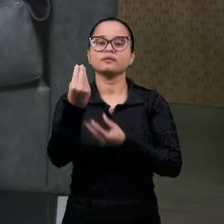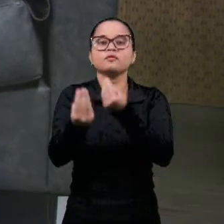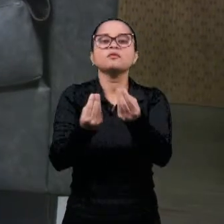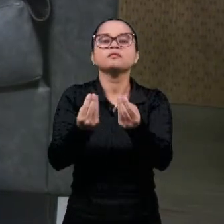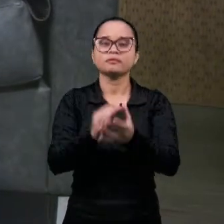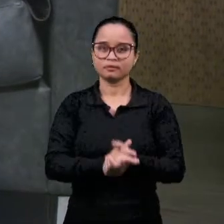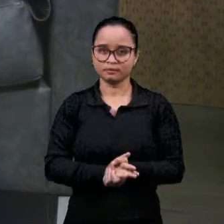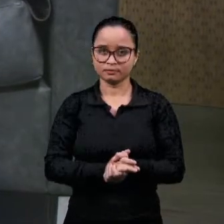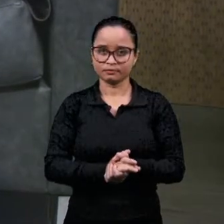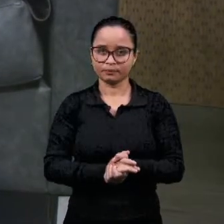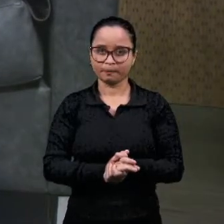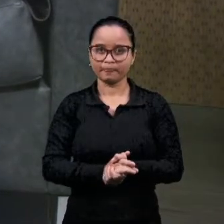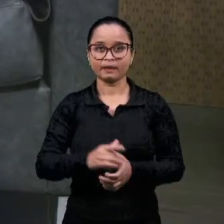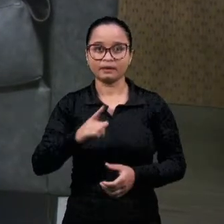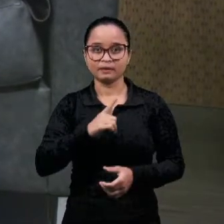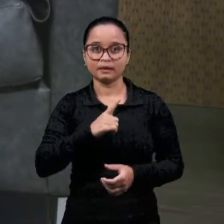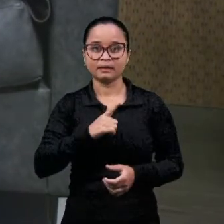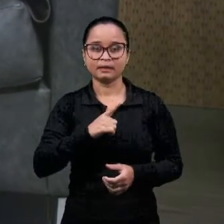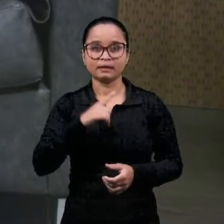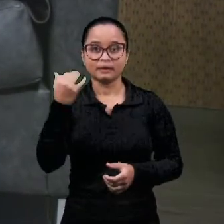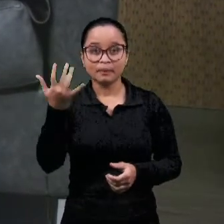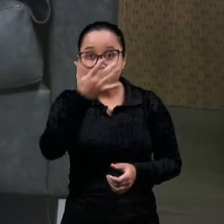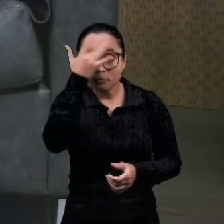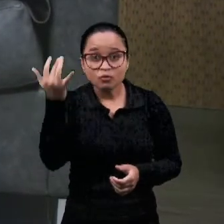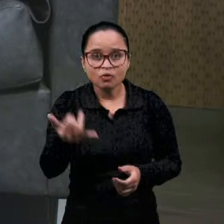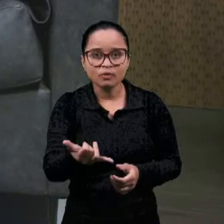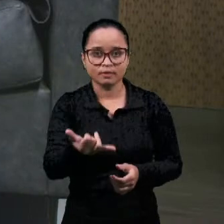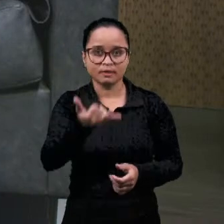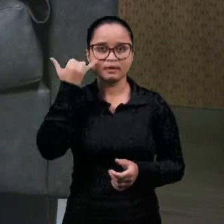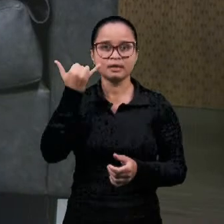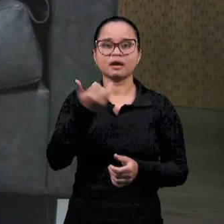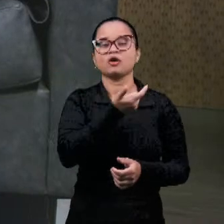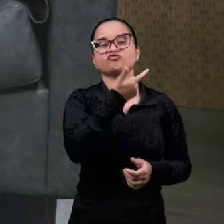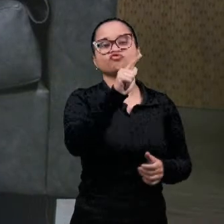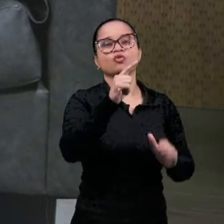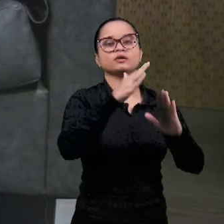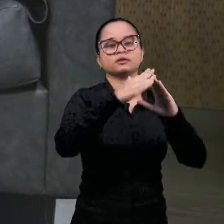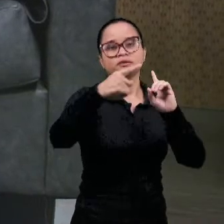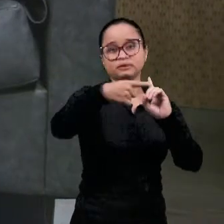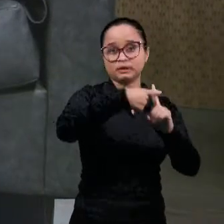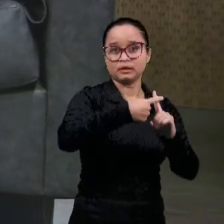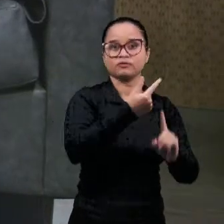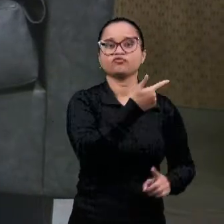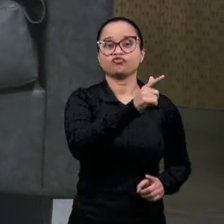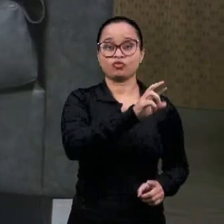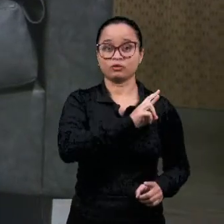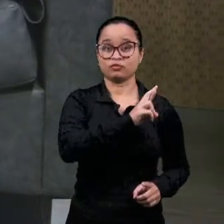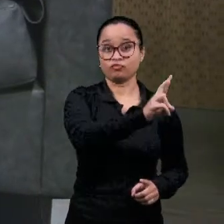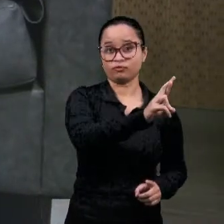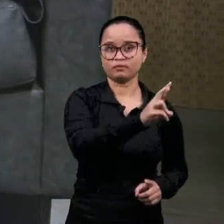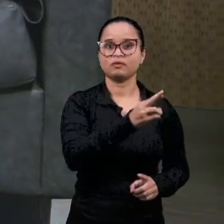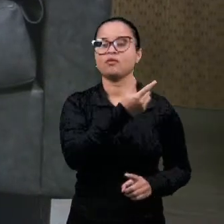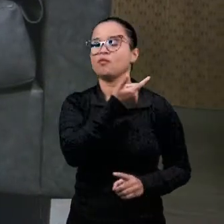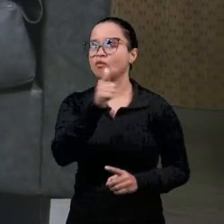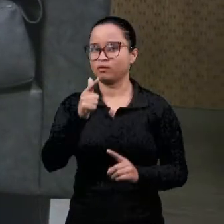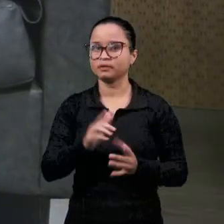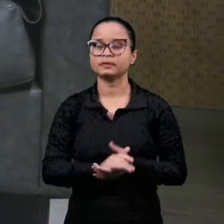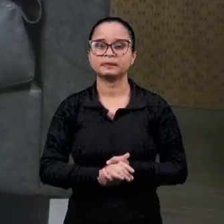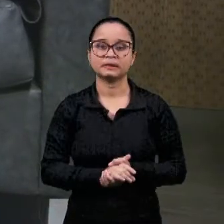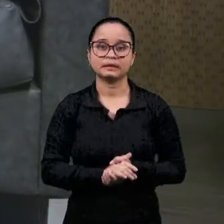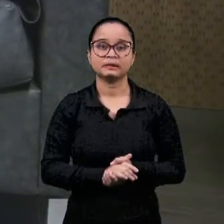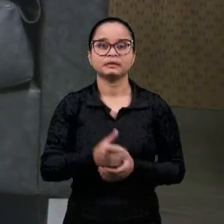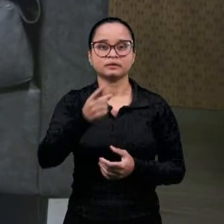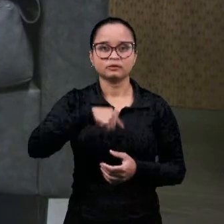telefona. Cerca da metade das pessoas que ligam são de outras igrejas, de outras religiões, de outras denominações. E nós